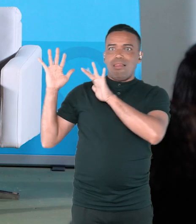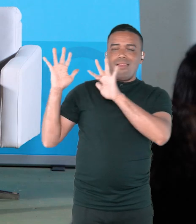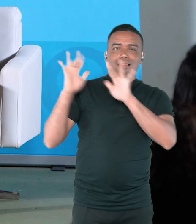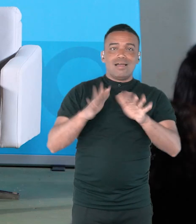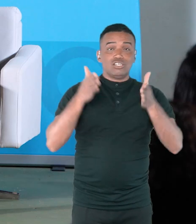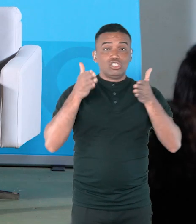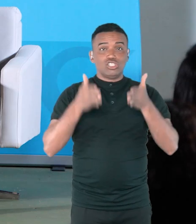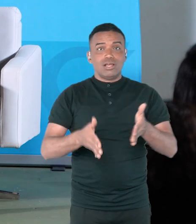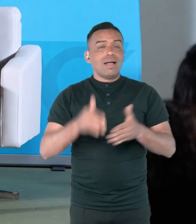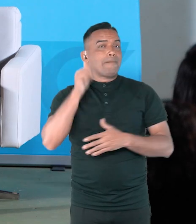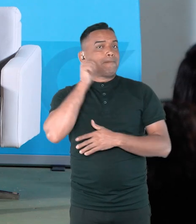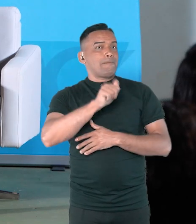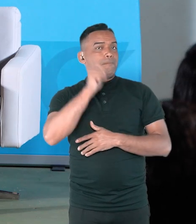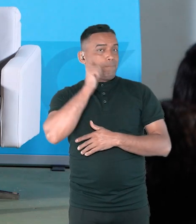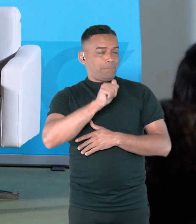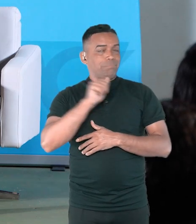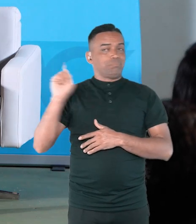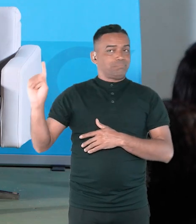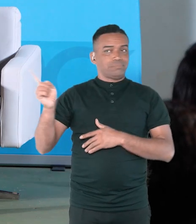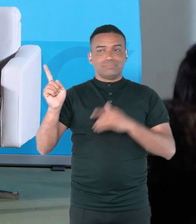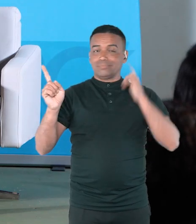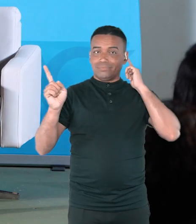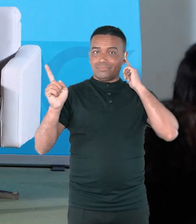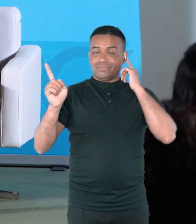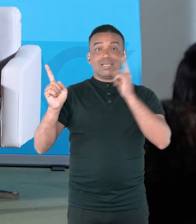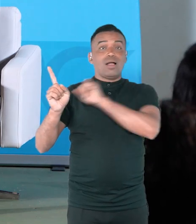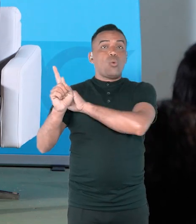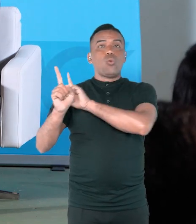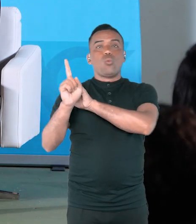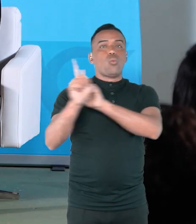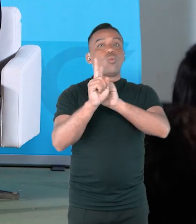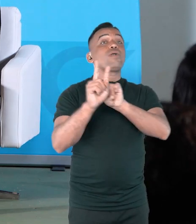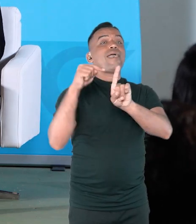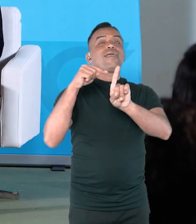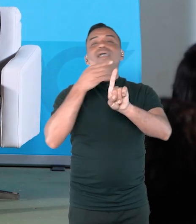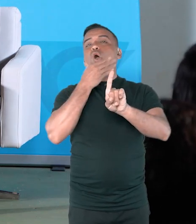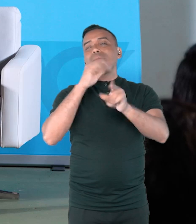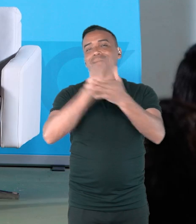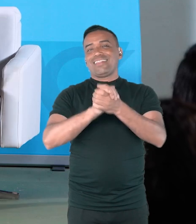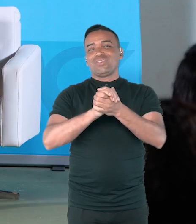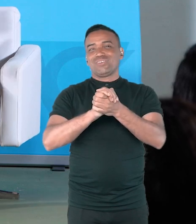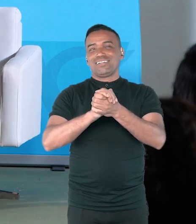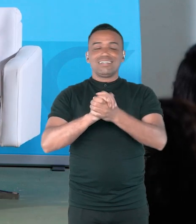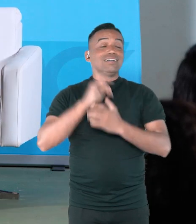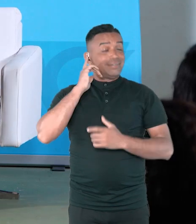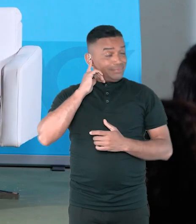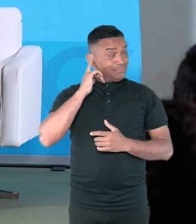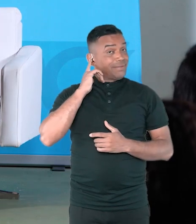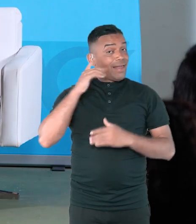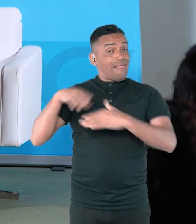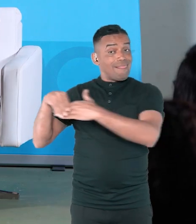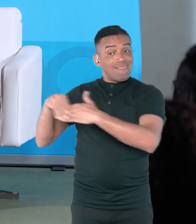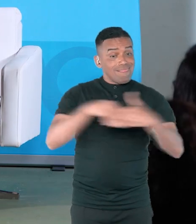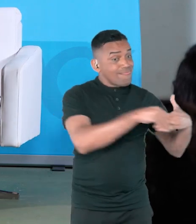chegar aquela senhora... Arrastando o marido. Arrastando o marido. Por que você vê que ele